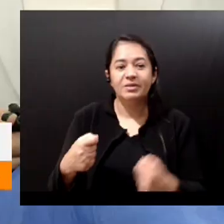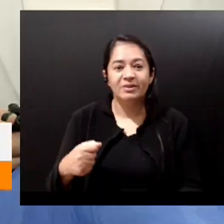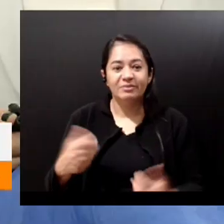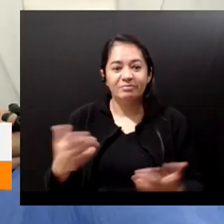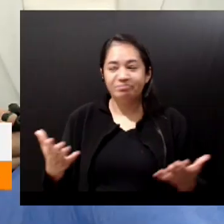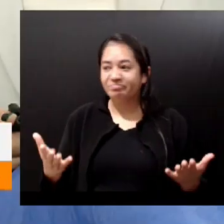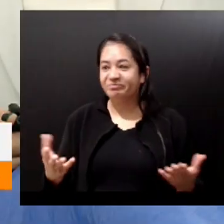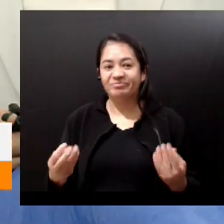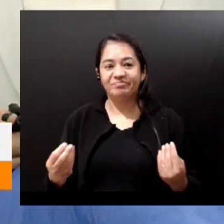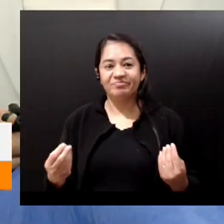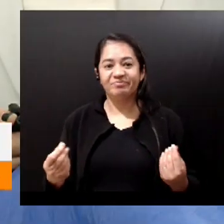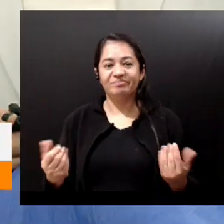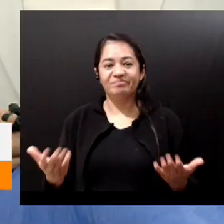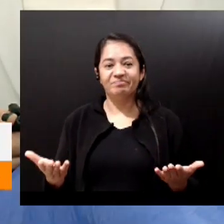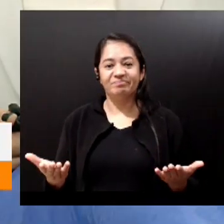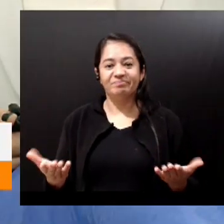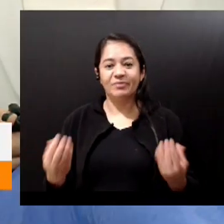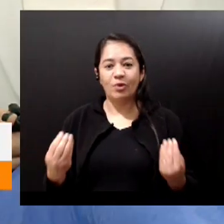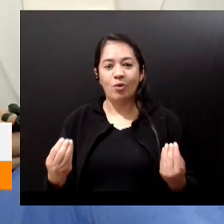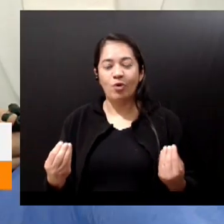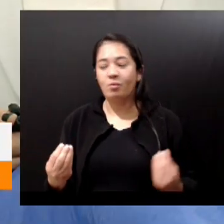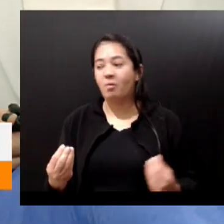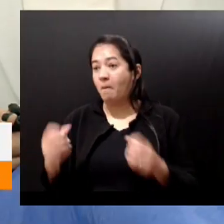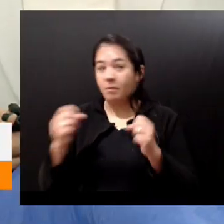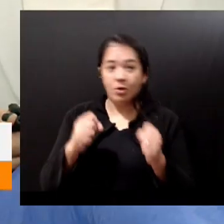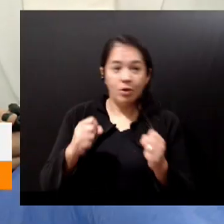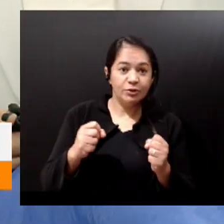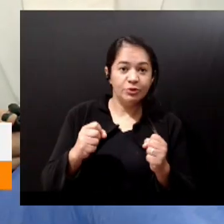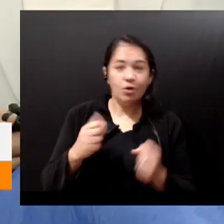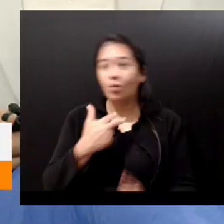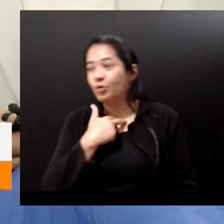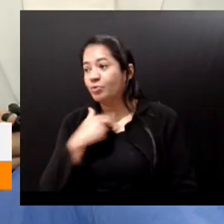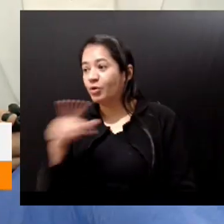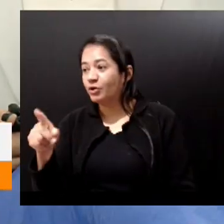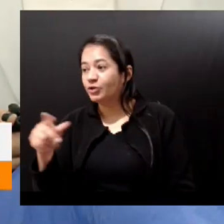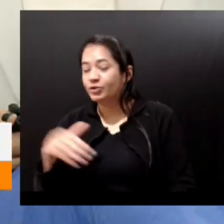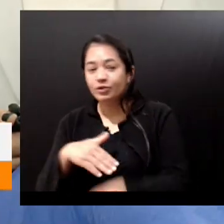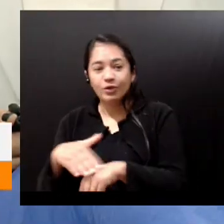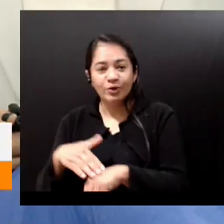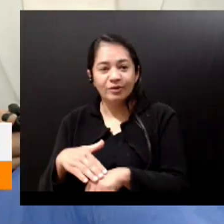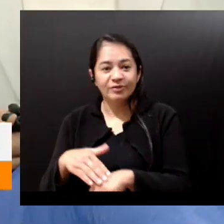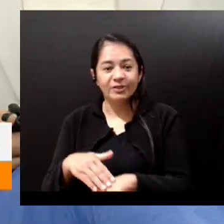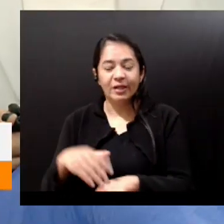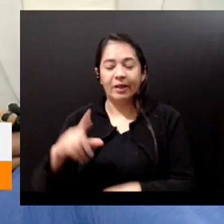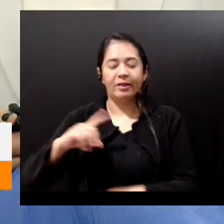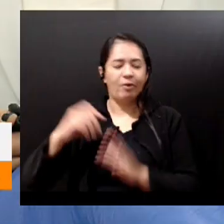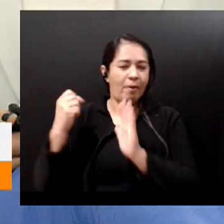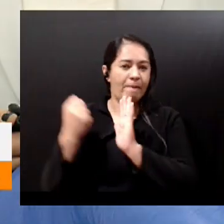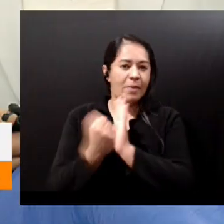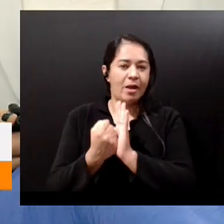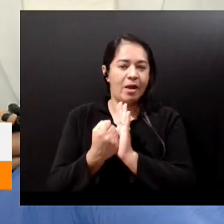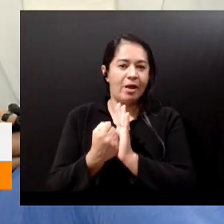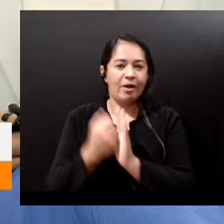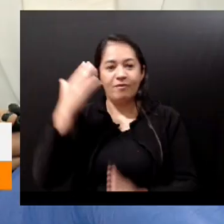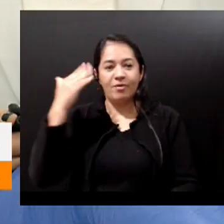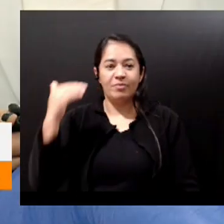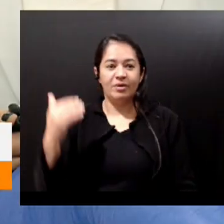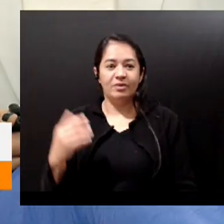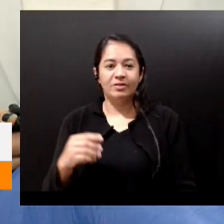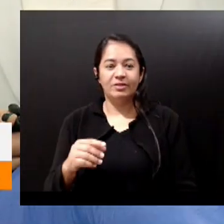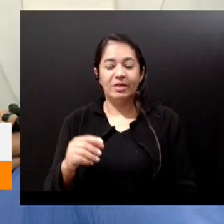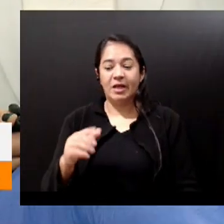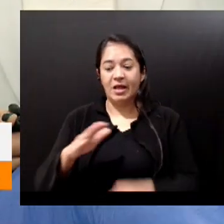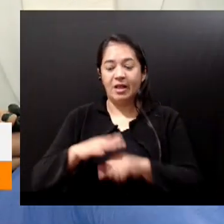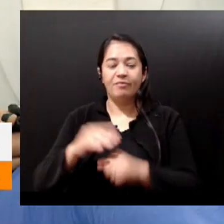questão. Esse é um grande problema. Tem uma grande marca famosa aí de celular e fones, ela fez um fone